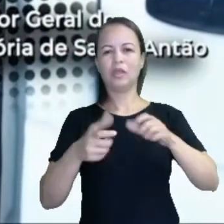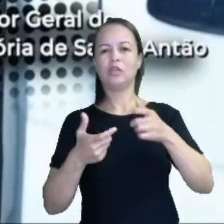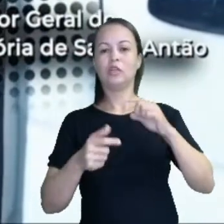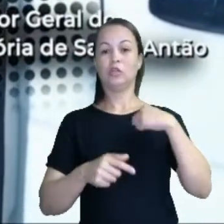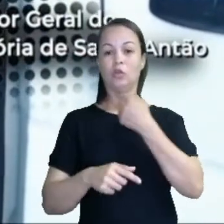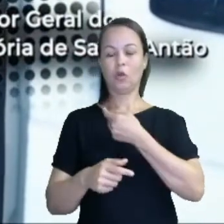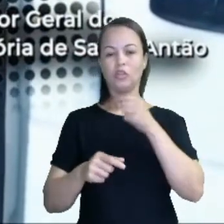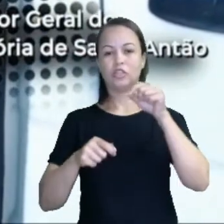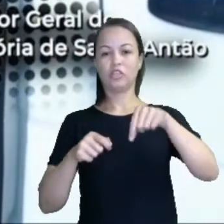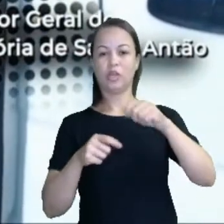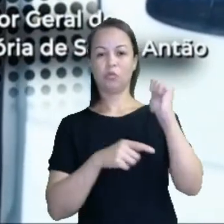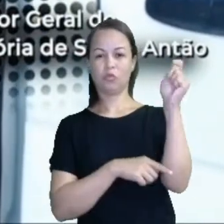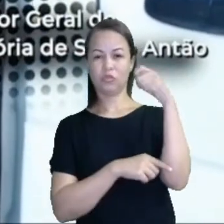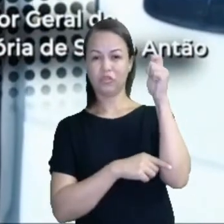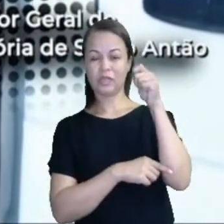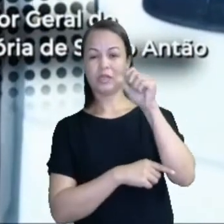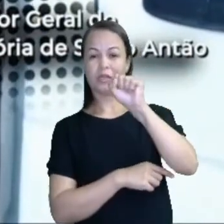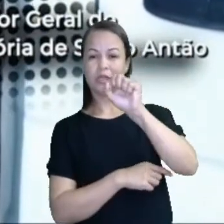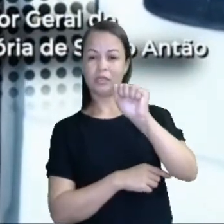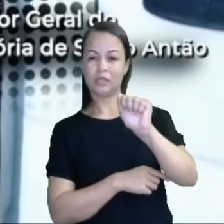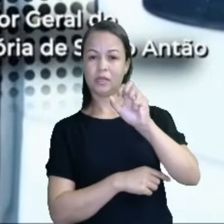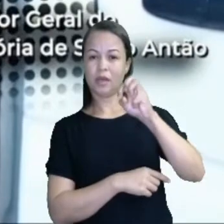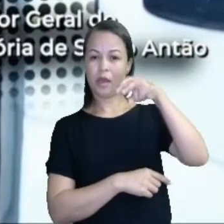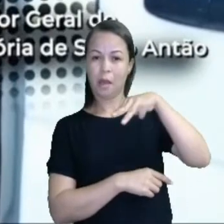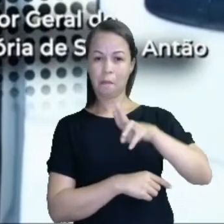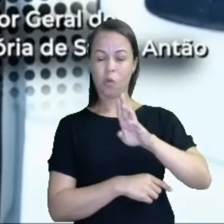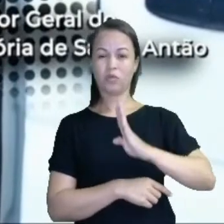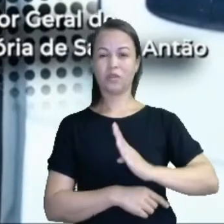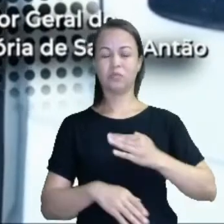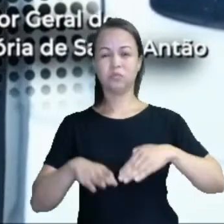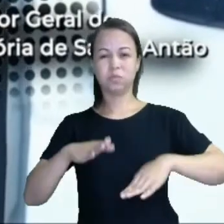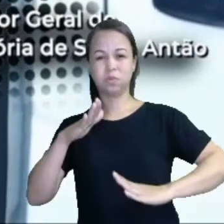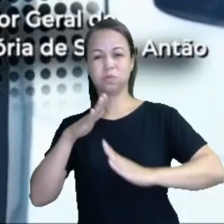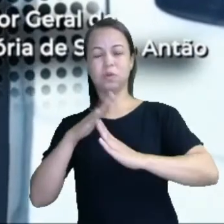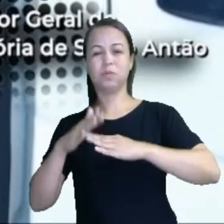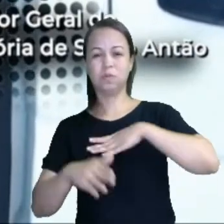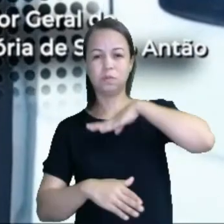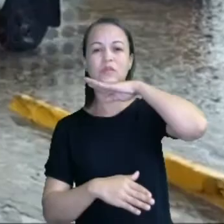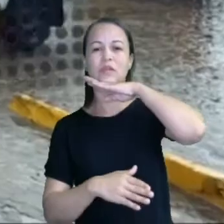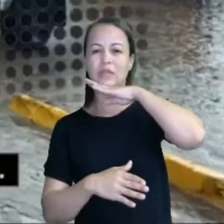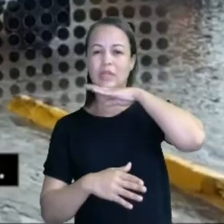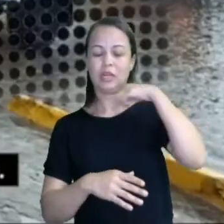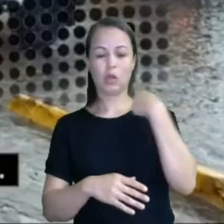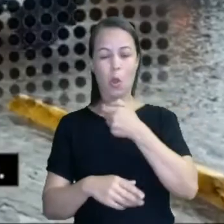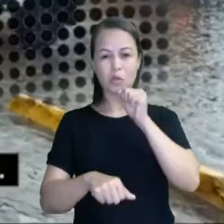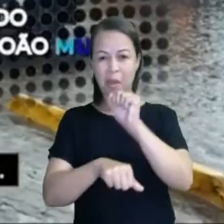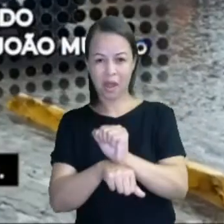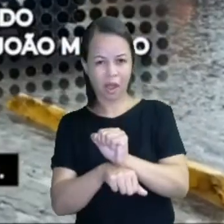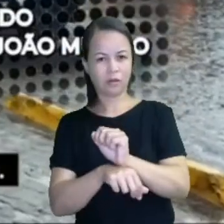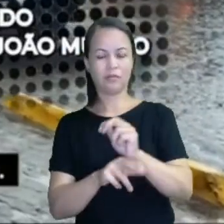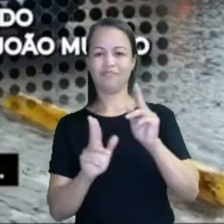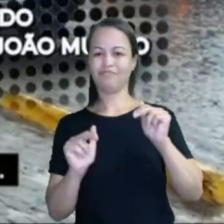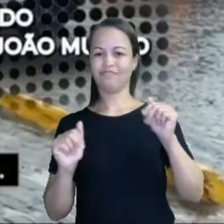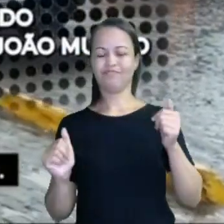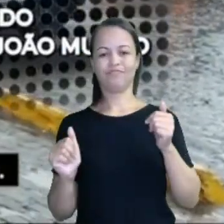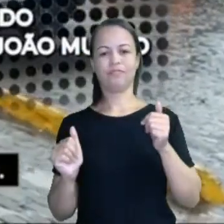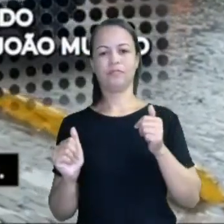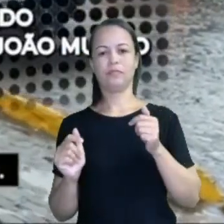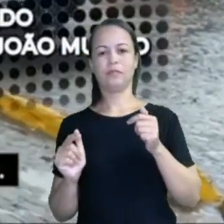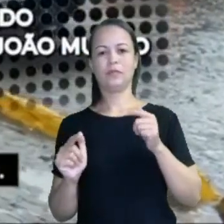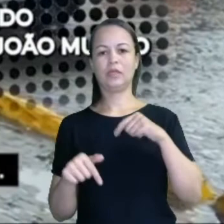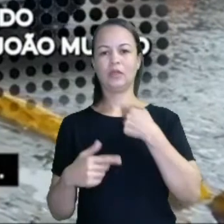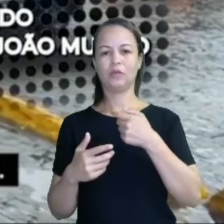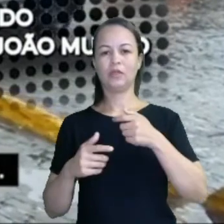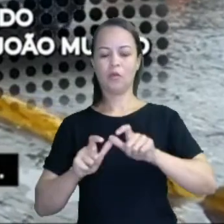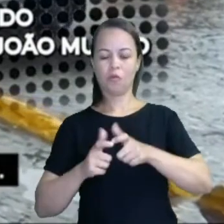Atendimento Móvel de Urgência SAMU, estamos no limite de ocorrências, a gente não para. A realidade é bem assustadora, né? A gente tem